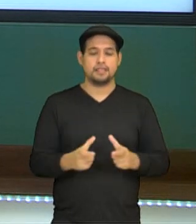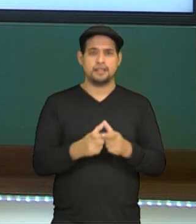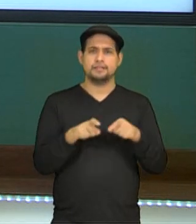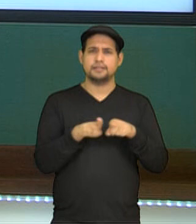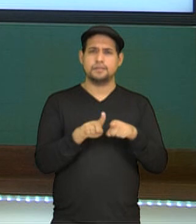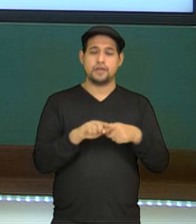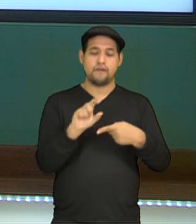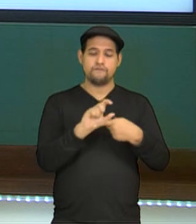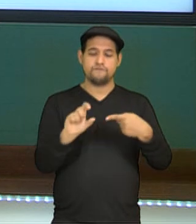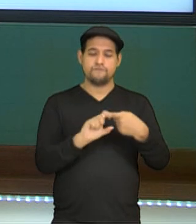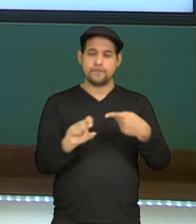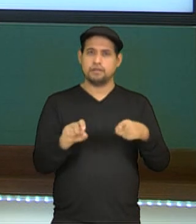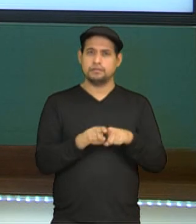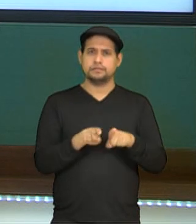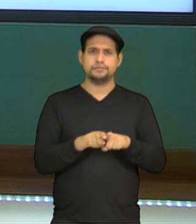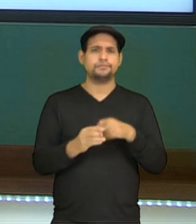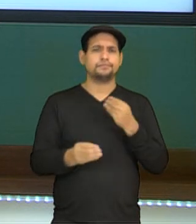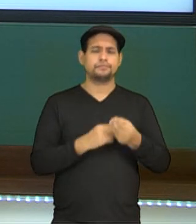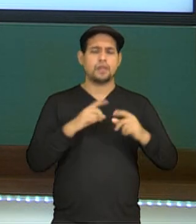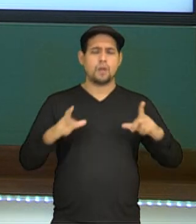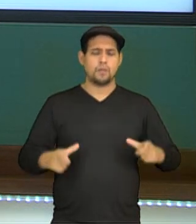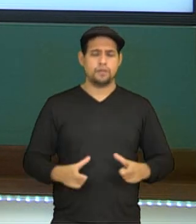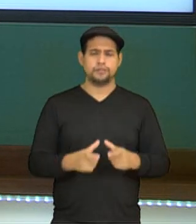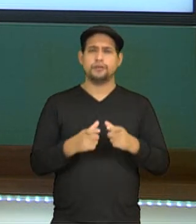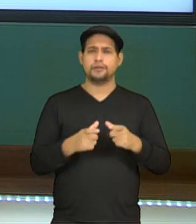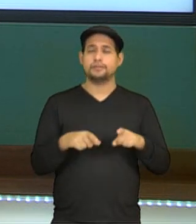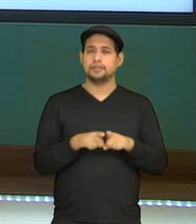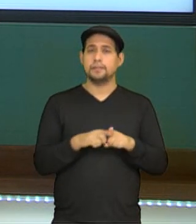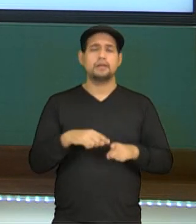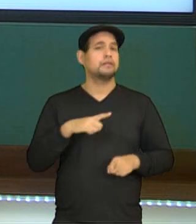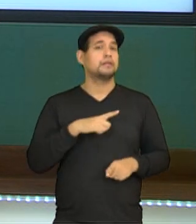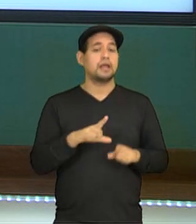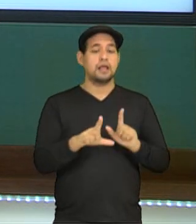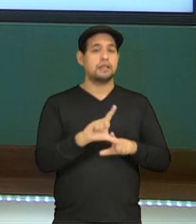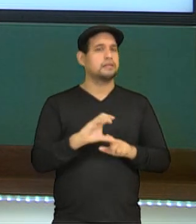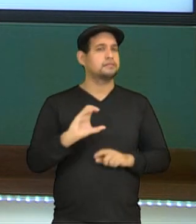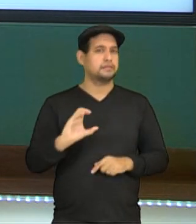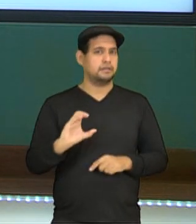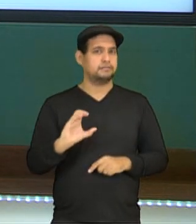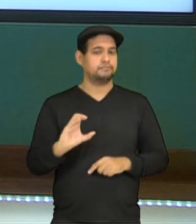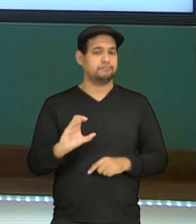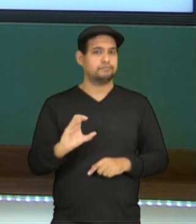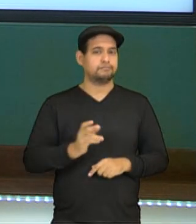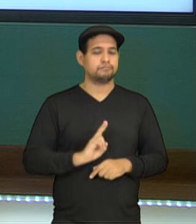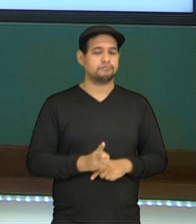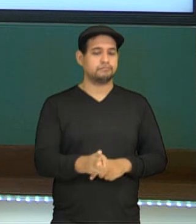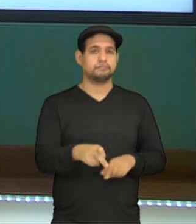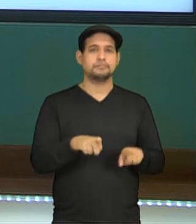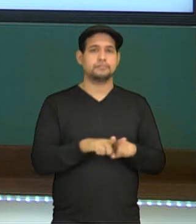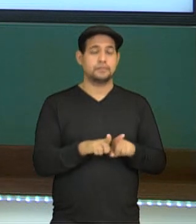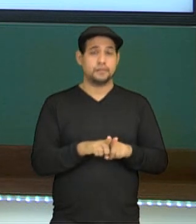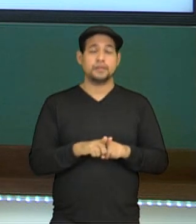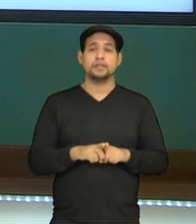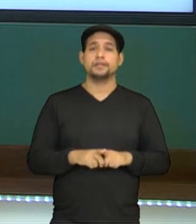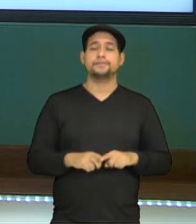essas frações, né, ao menor denominador. Então eu tenho a letra C, né, continuação lá da A e da